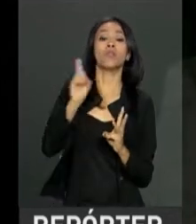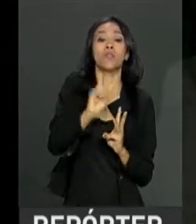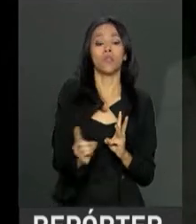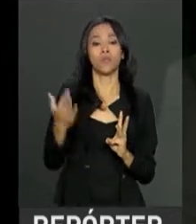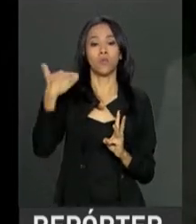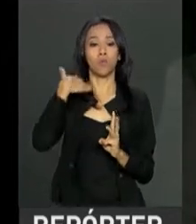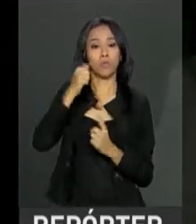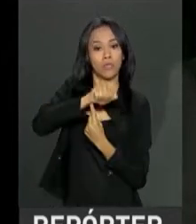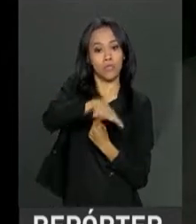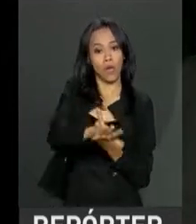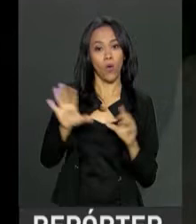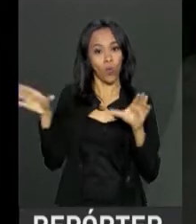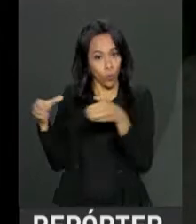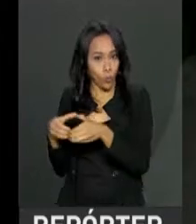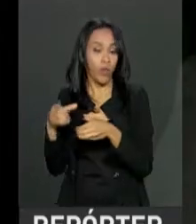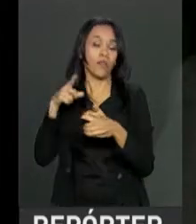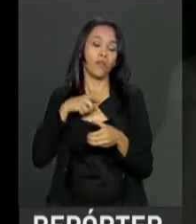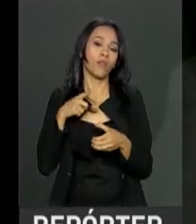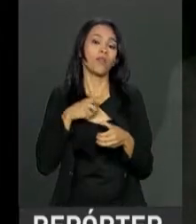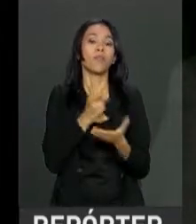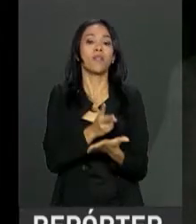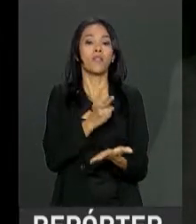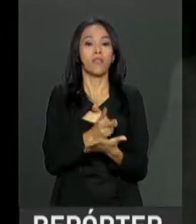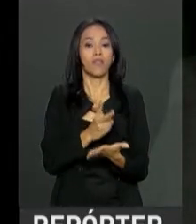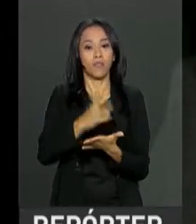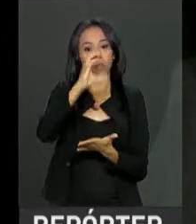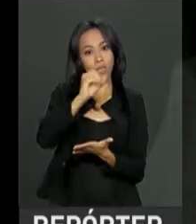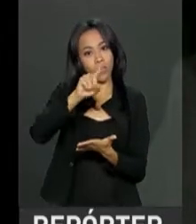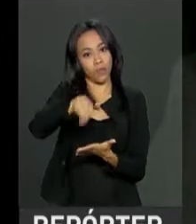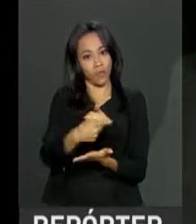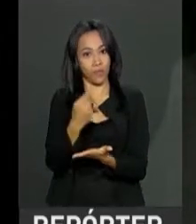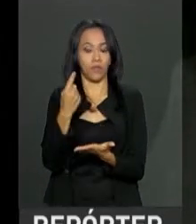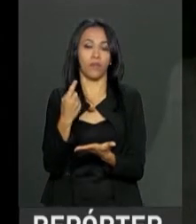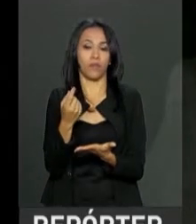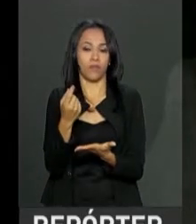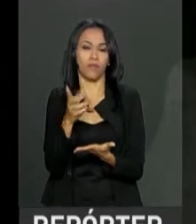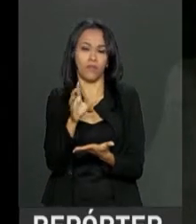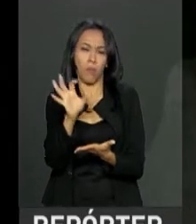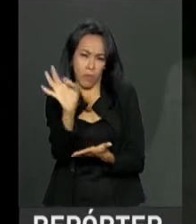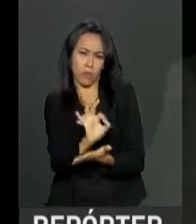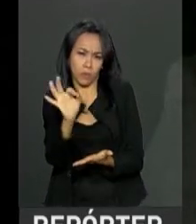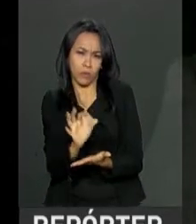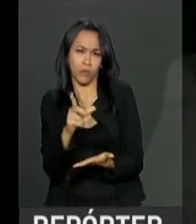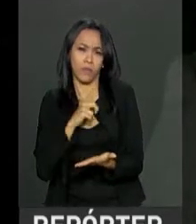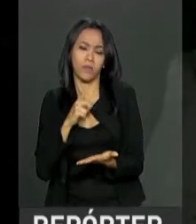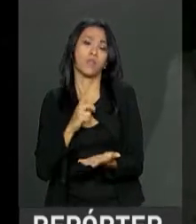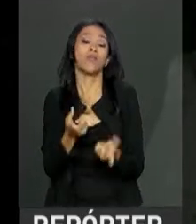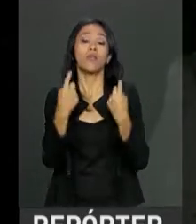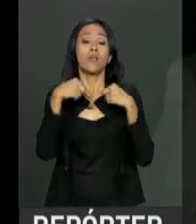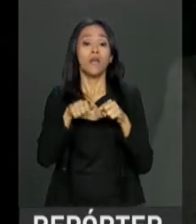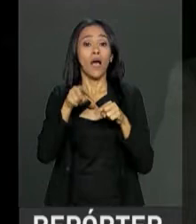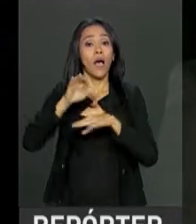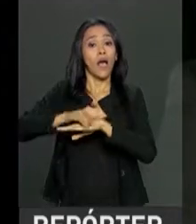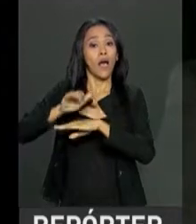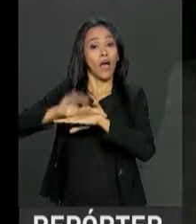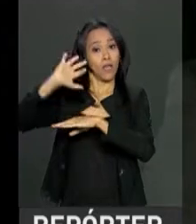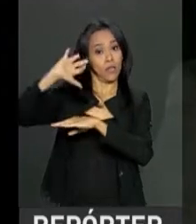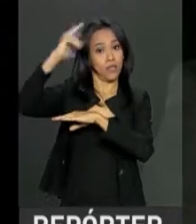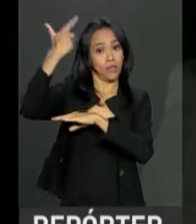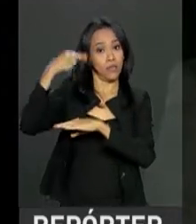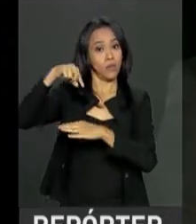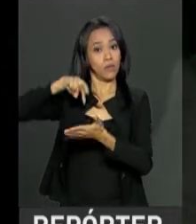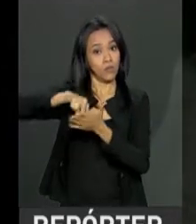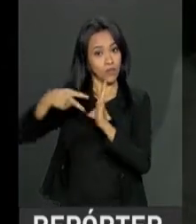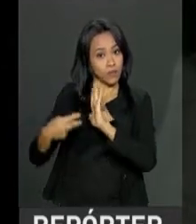queda de 0,25 ponto percentual anual segundo a equipe econômica a decisão representa mais um